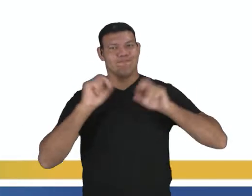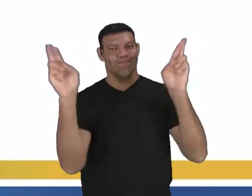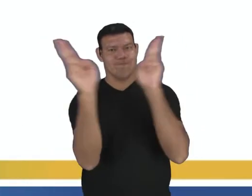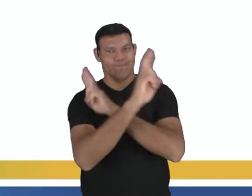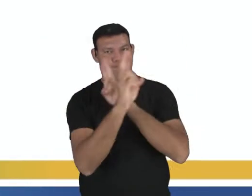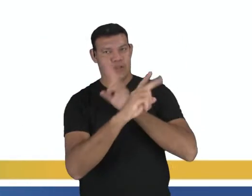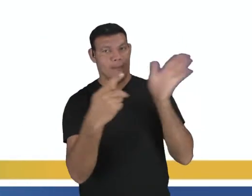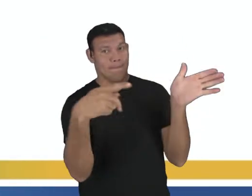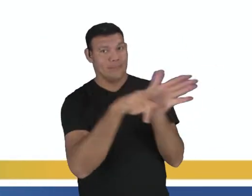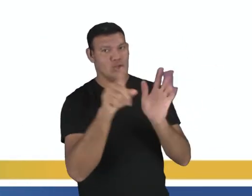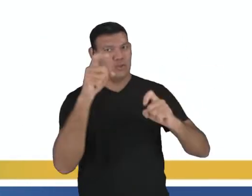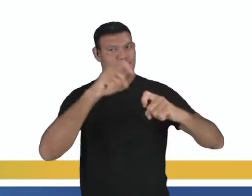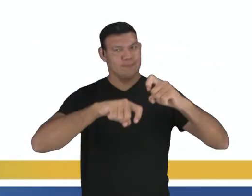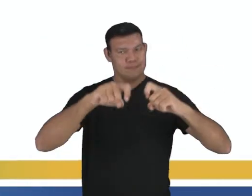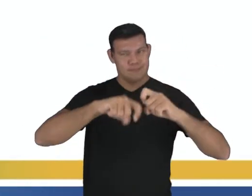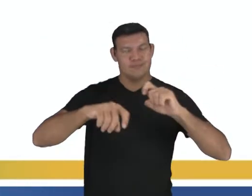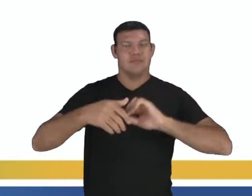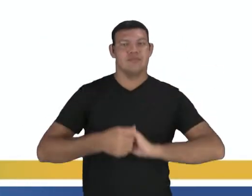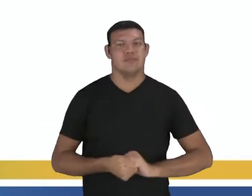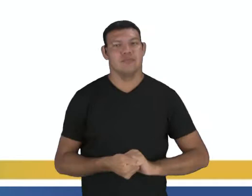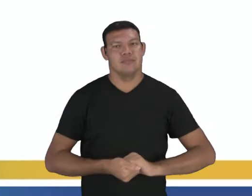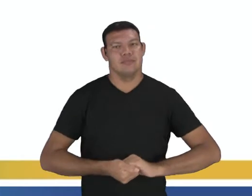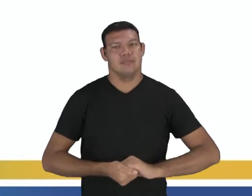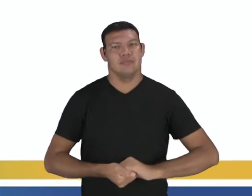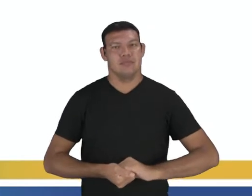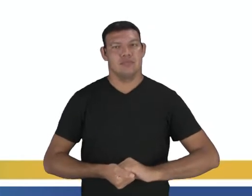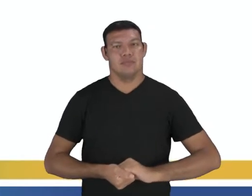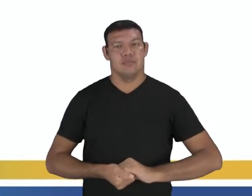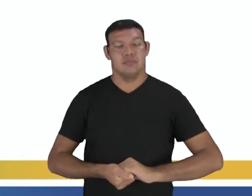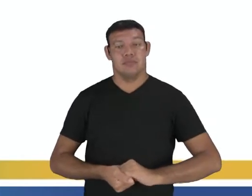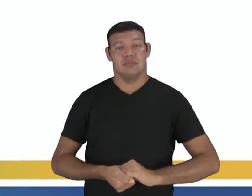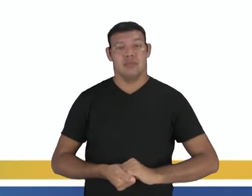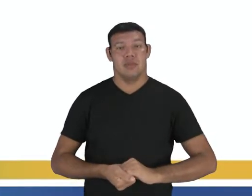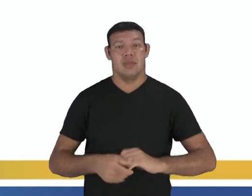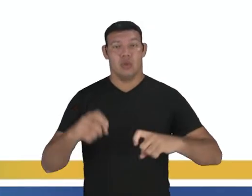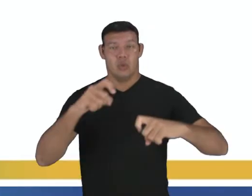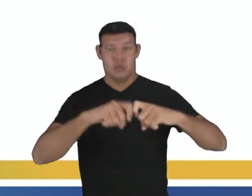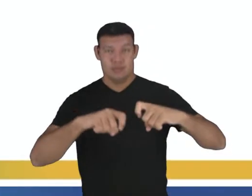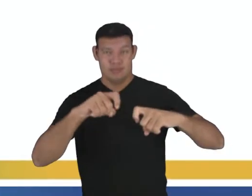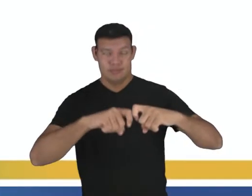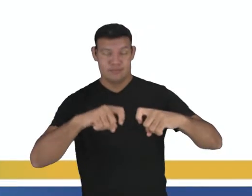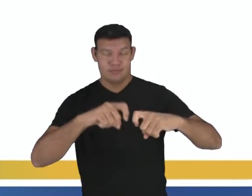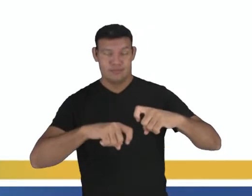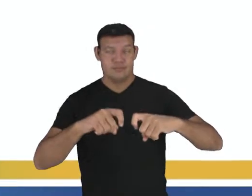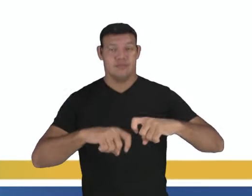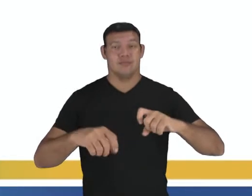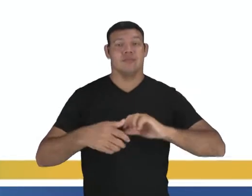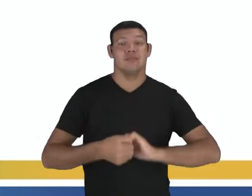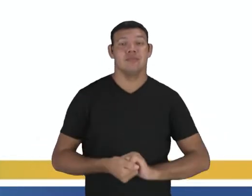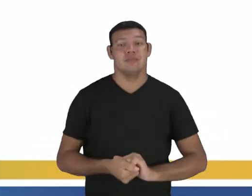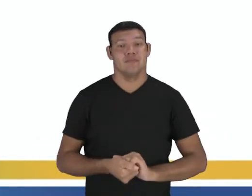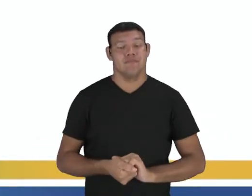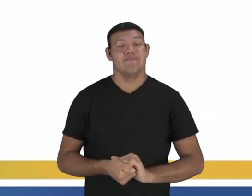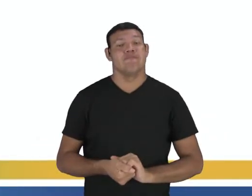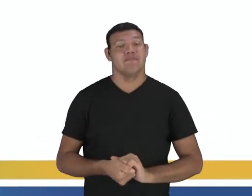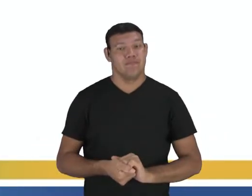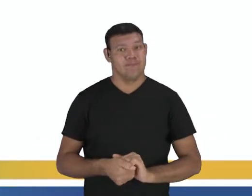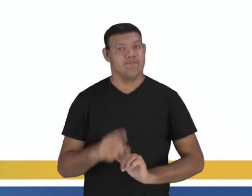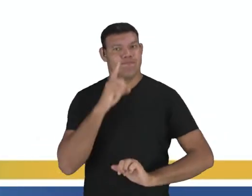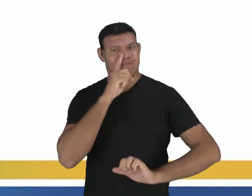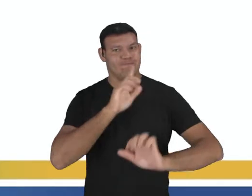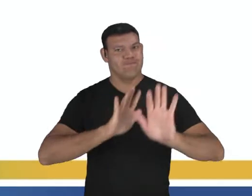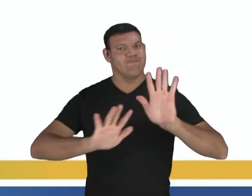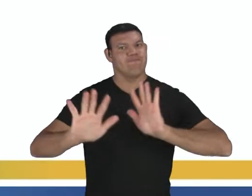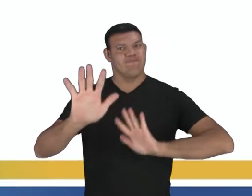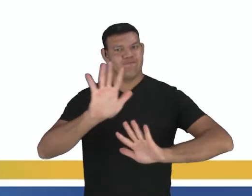sexualmente transmissíveis, né, ISTs, tá bom? A relação sexual, acompanhe comigo na telinha, a relação sexual envolve riscos